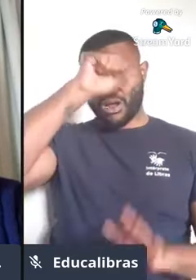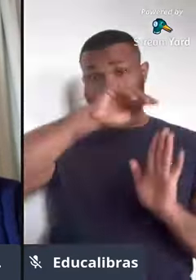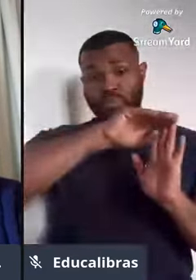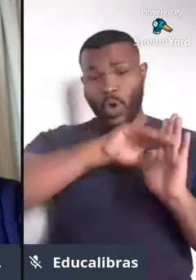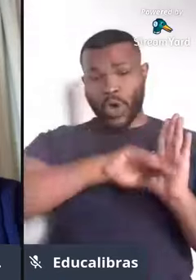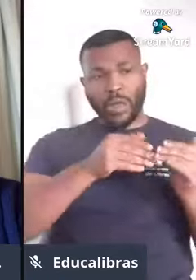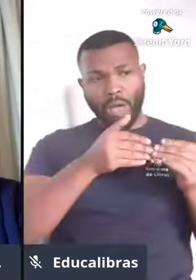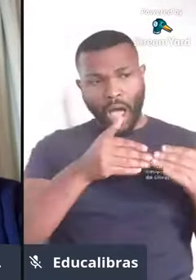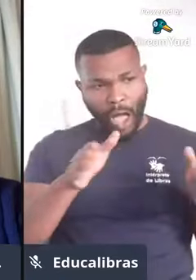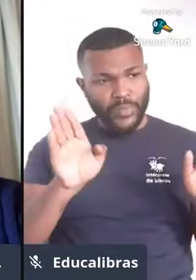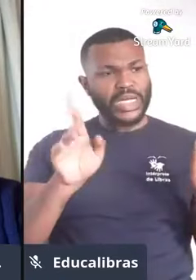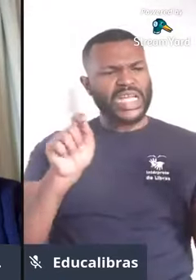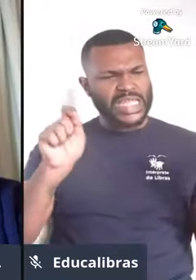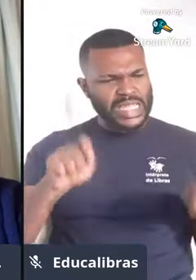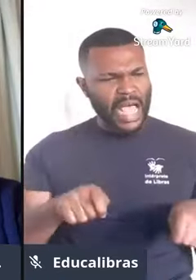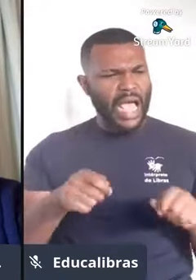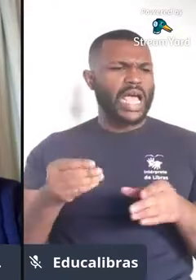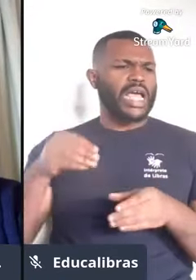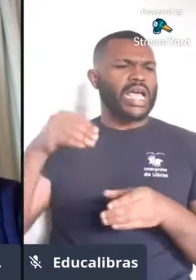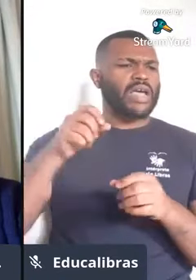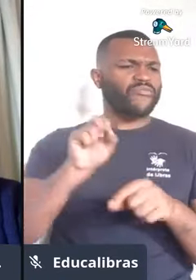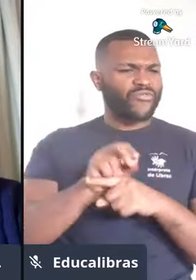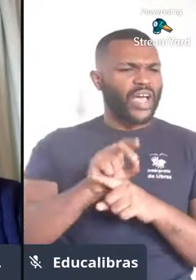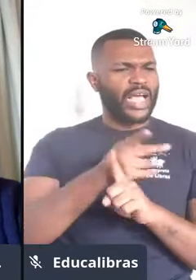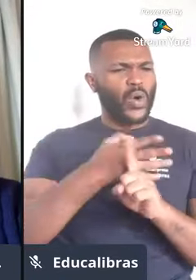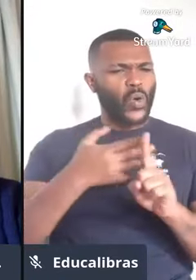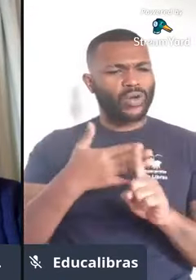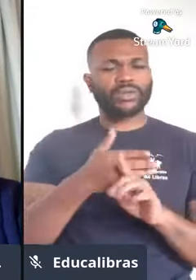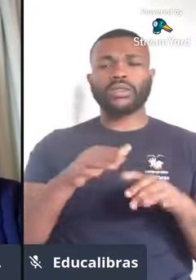talvez grande parte das empresas contratasse